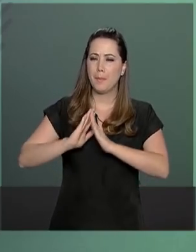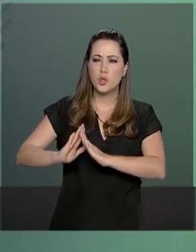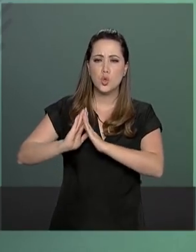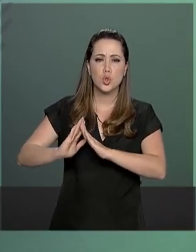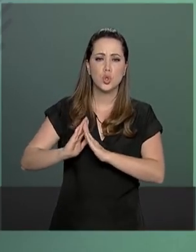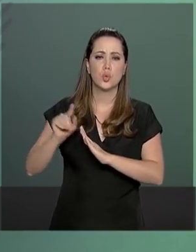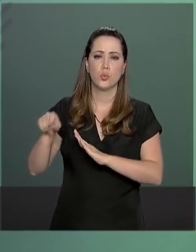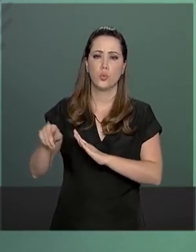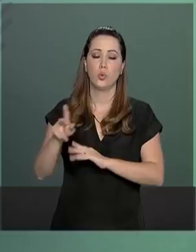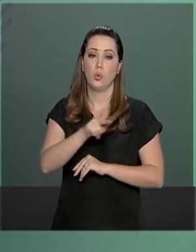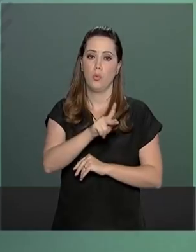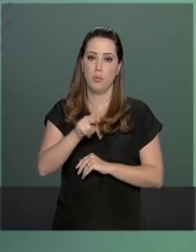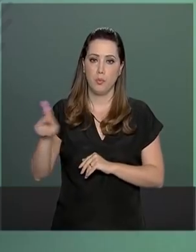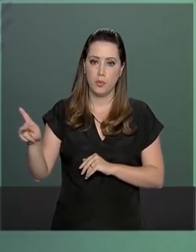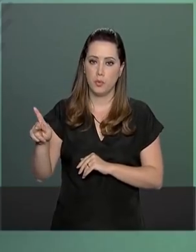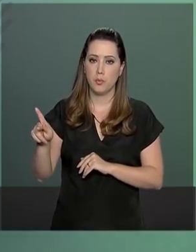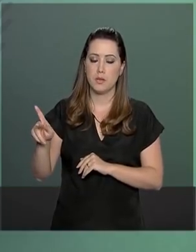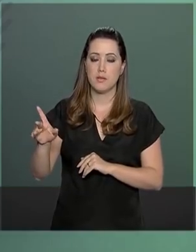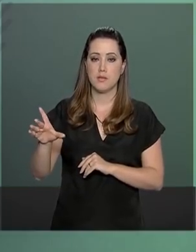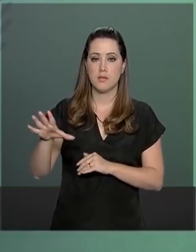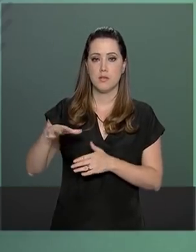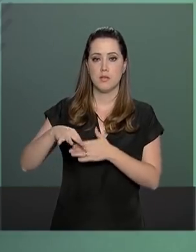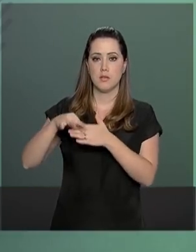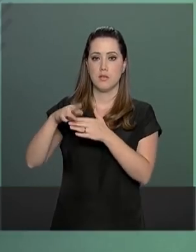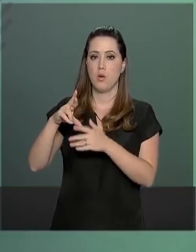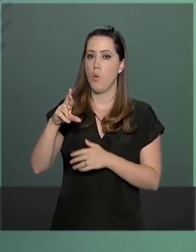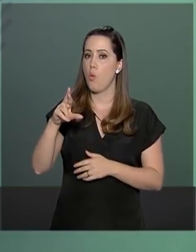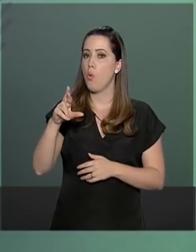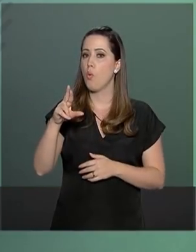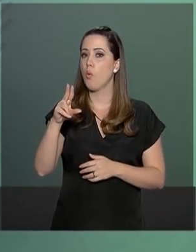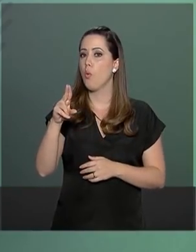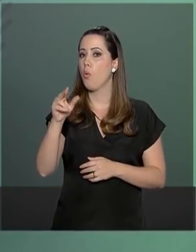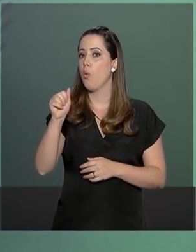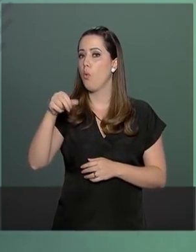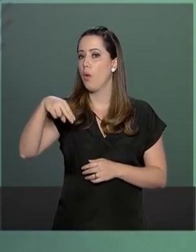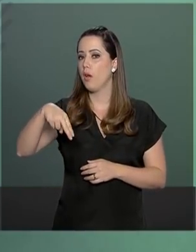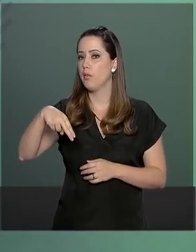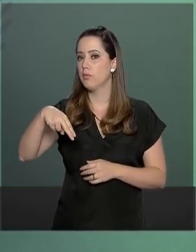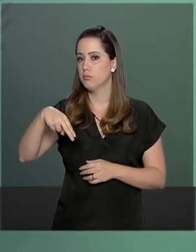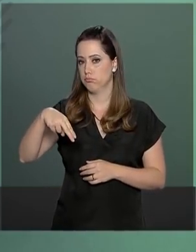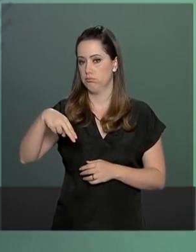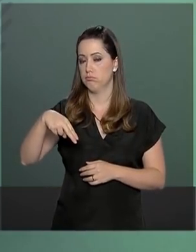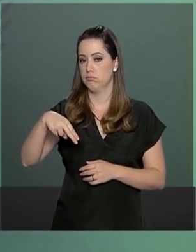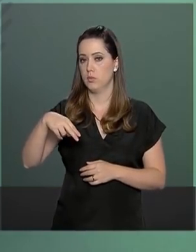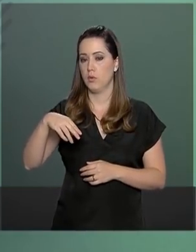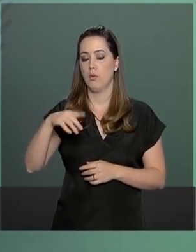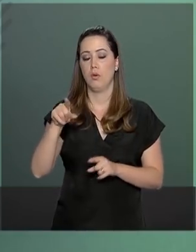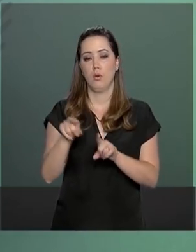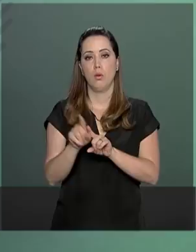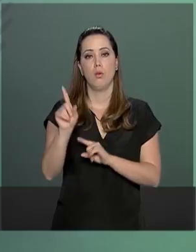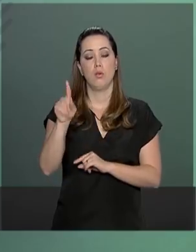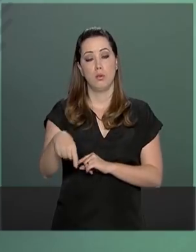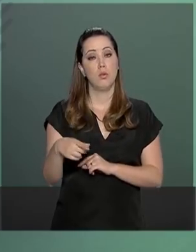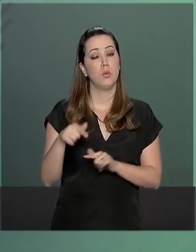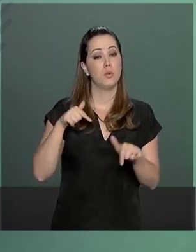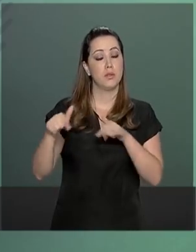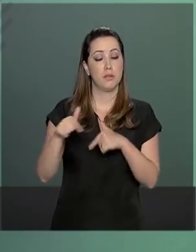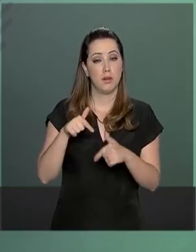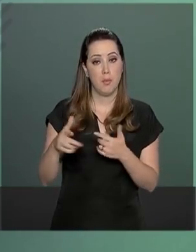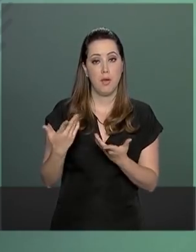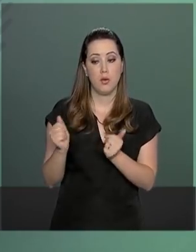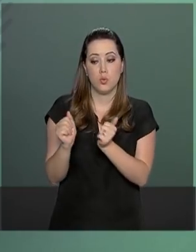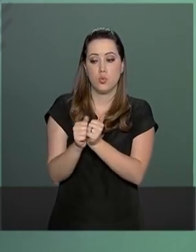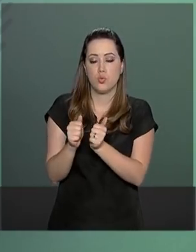do presidente encarregado ruan godó a operação em